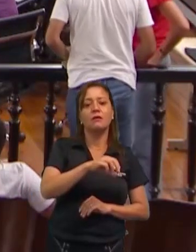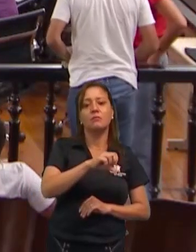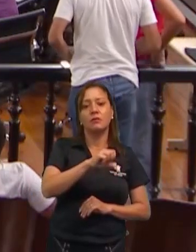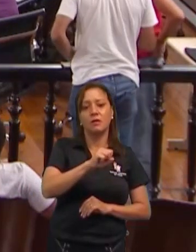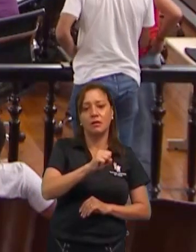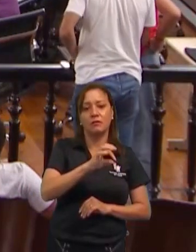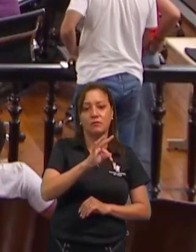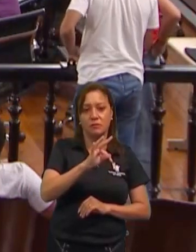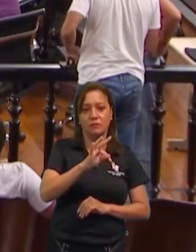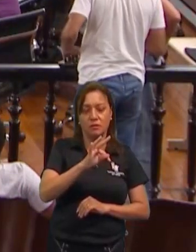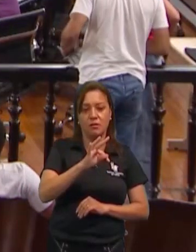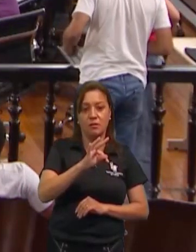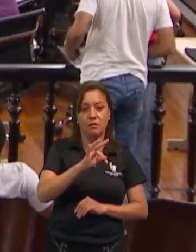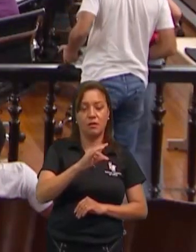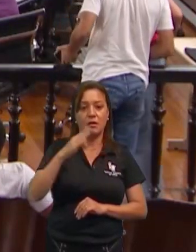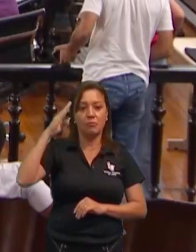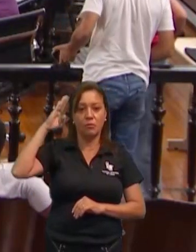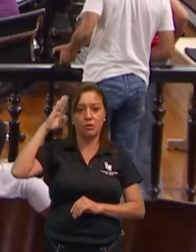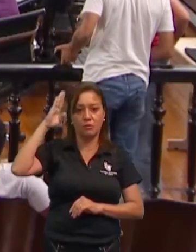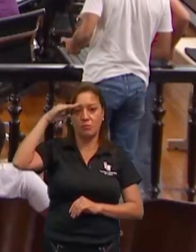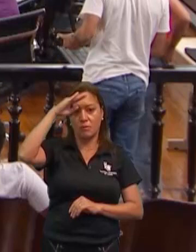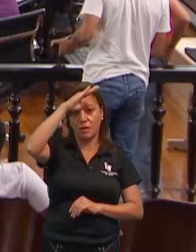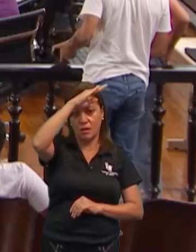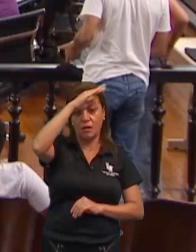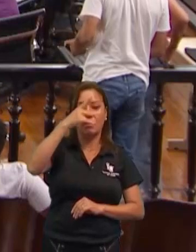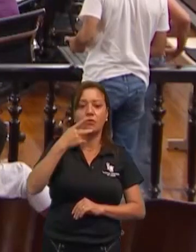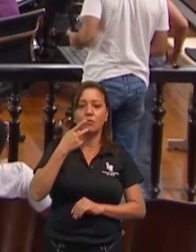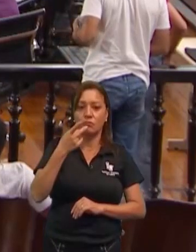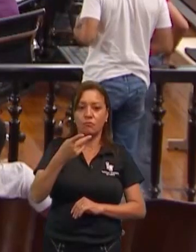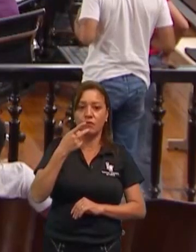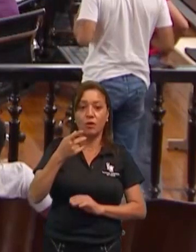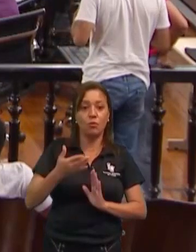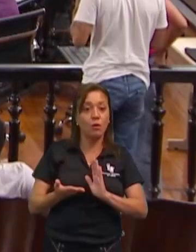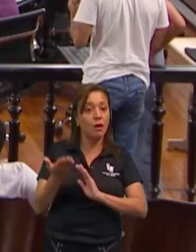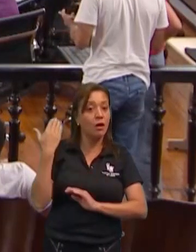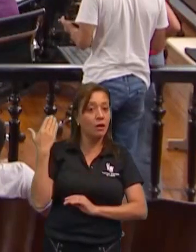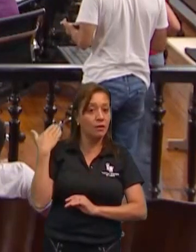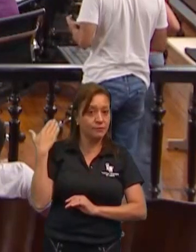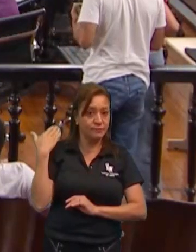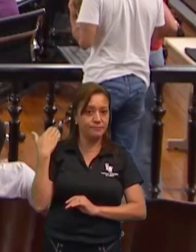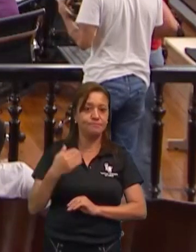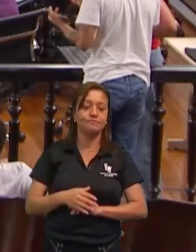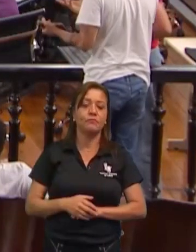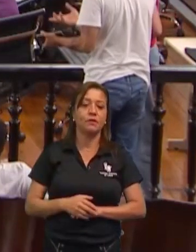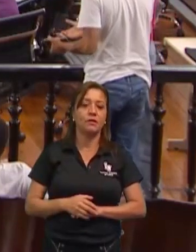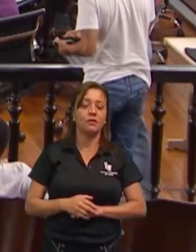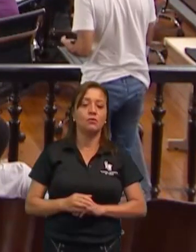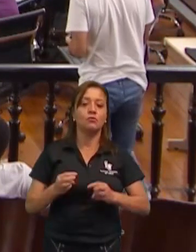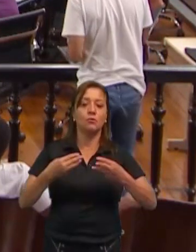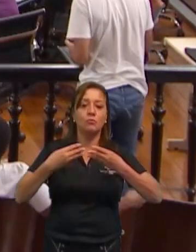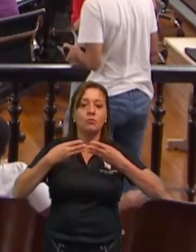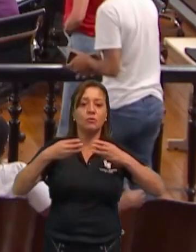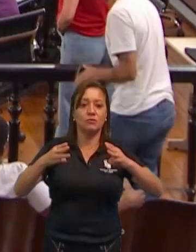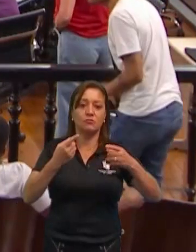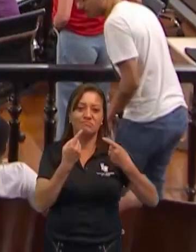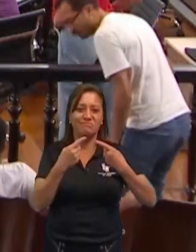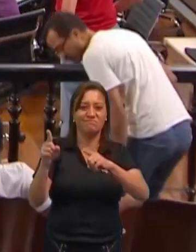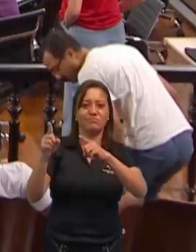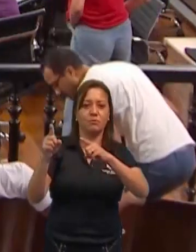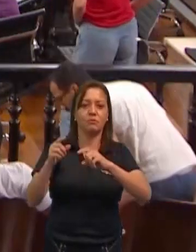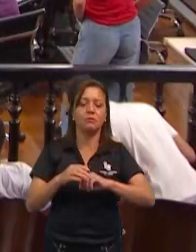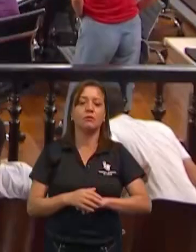um comentário do vereador Marlon Siqueira, né? Então, assim, o tema é sobre a moção de repúdio com